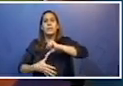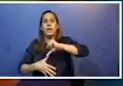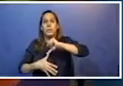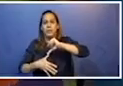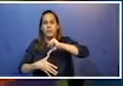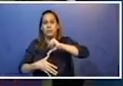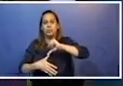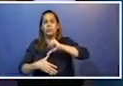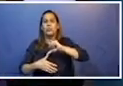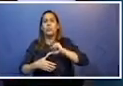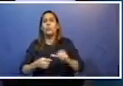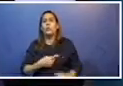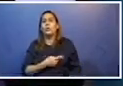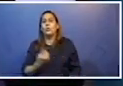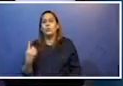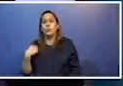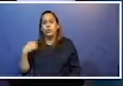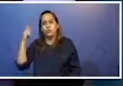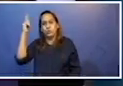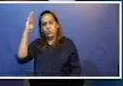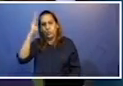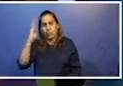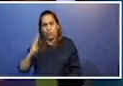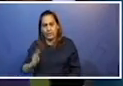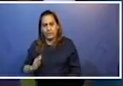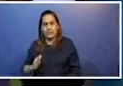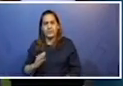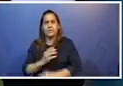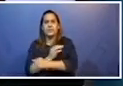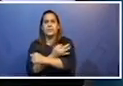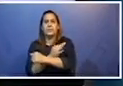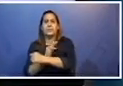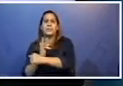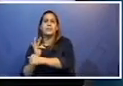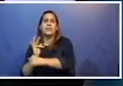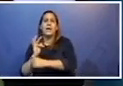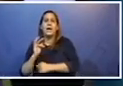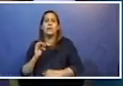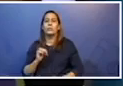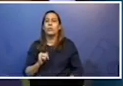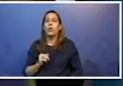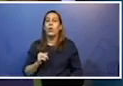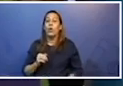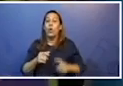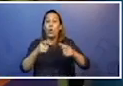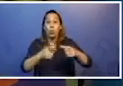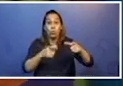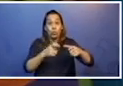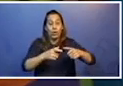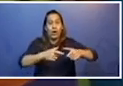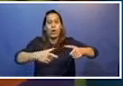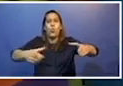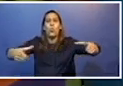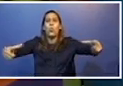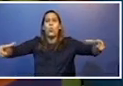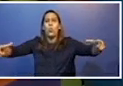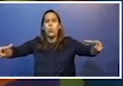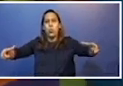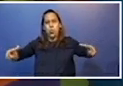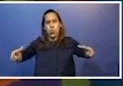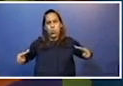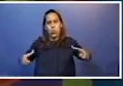nosso país, que é o Cerrado. O Cerrado ocupa uma grande área do